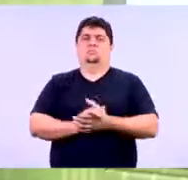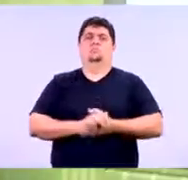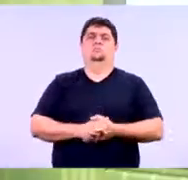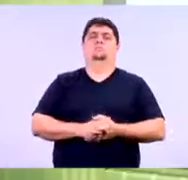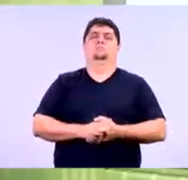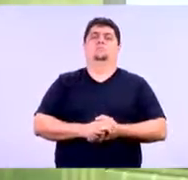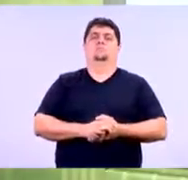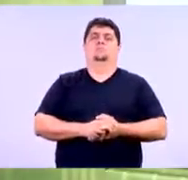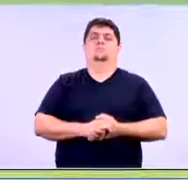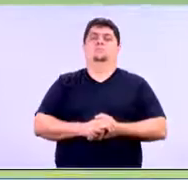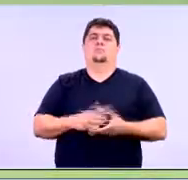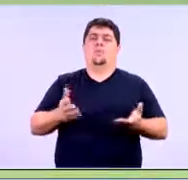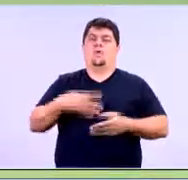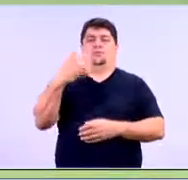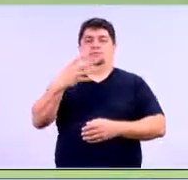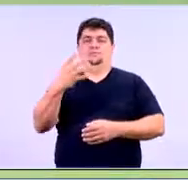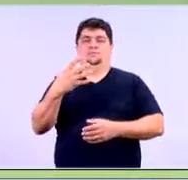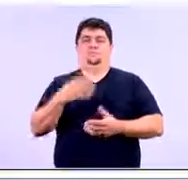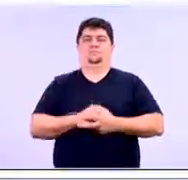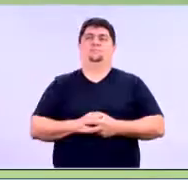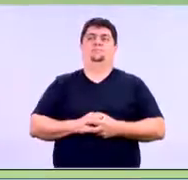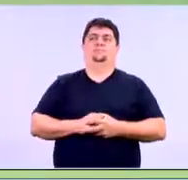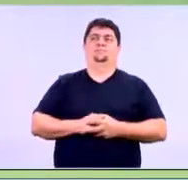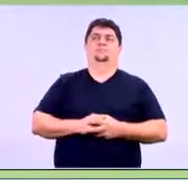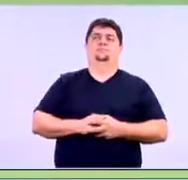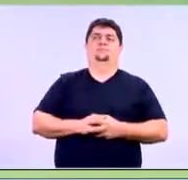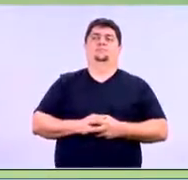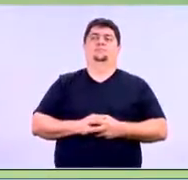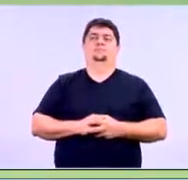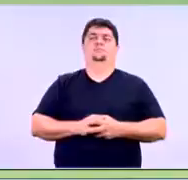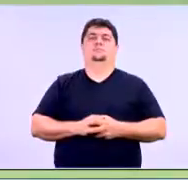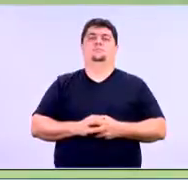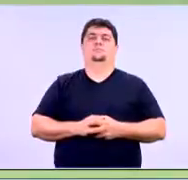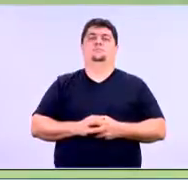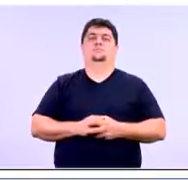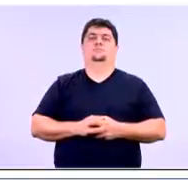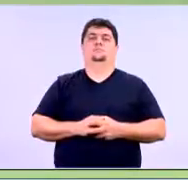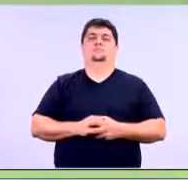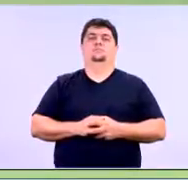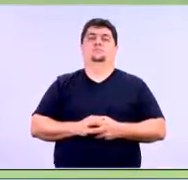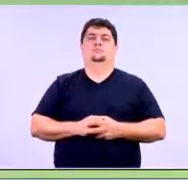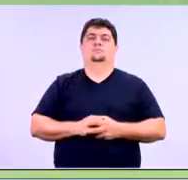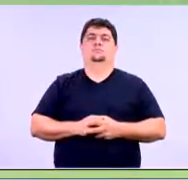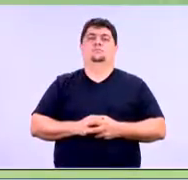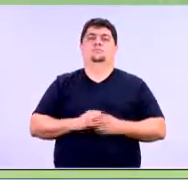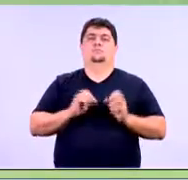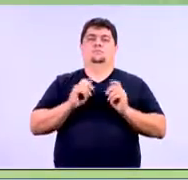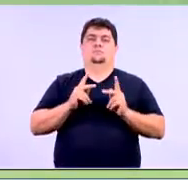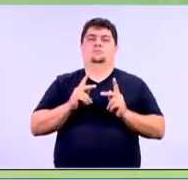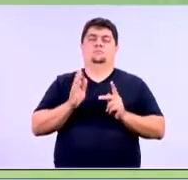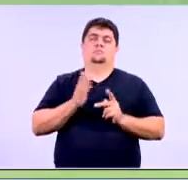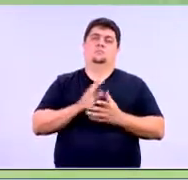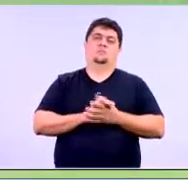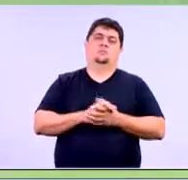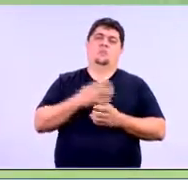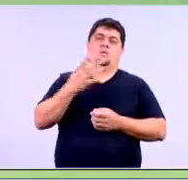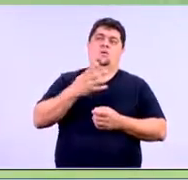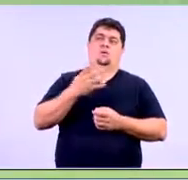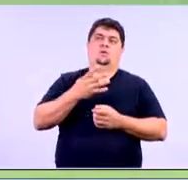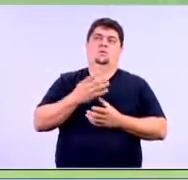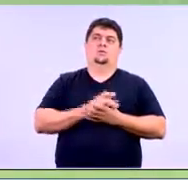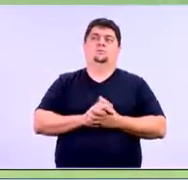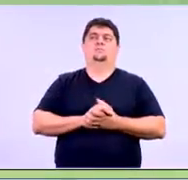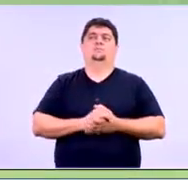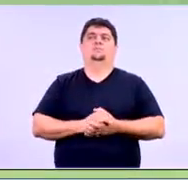agora para a questão 4, correto, professor? Isso. Ok, na questão 4, vou mudar de